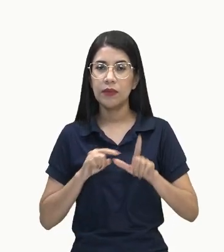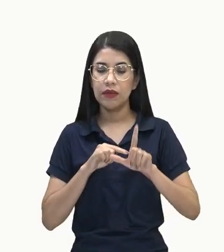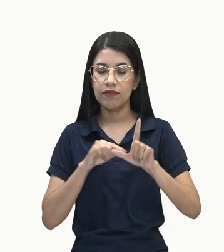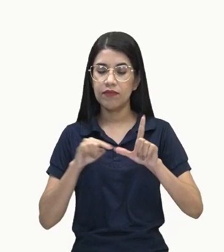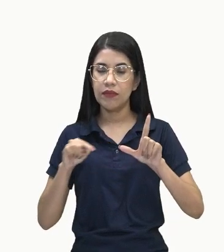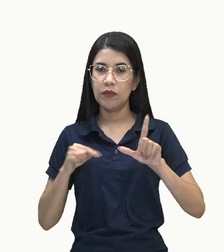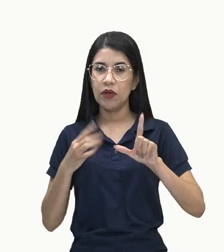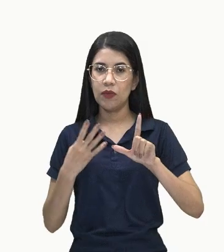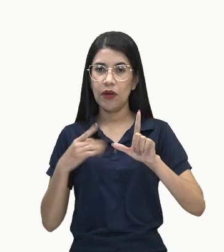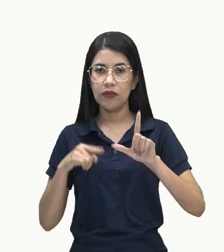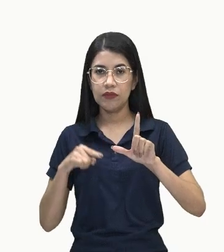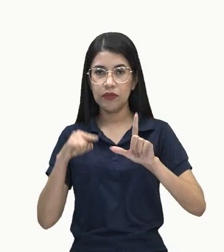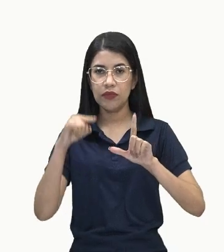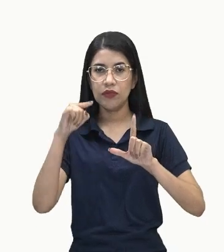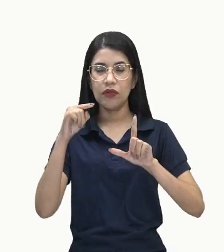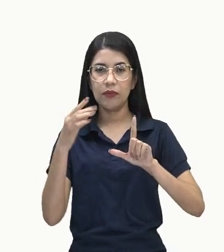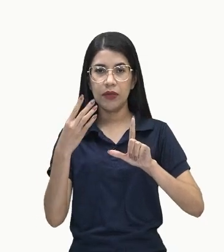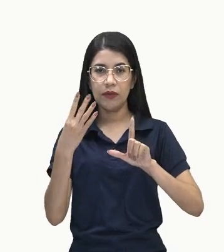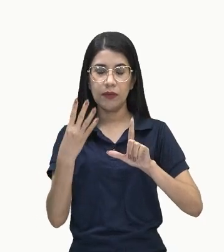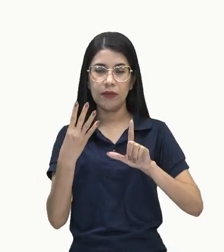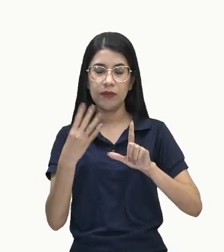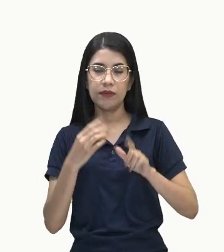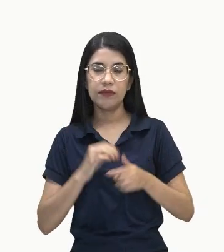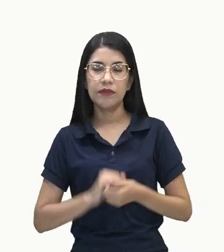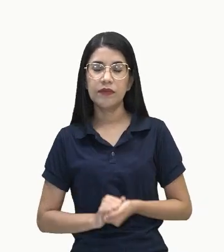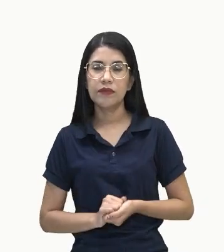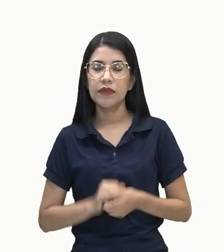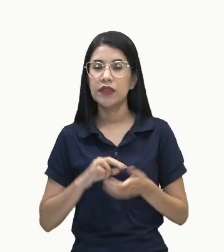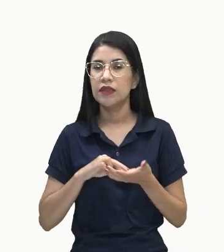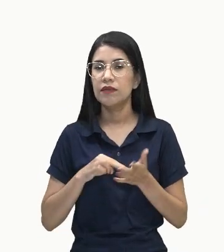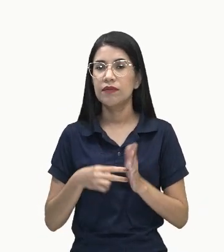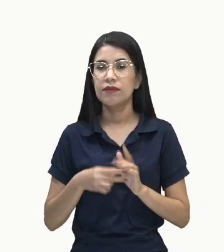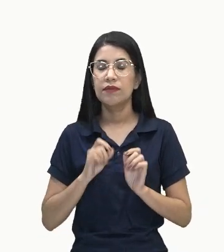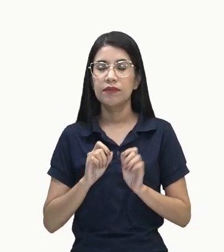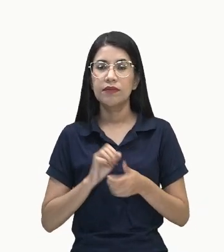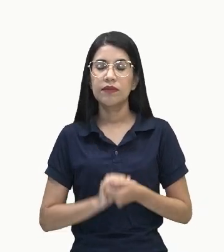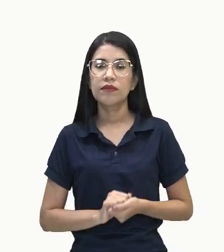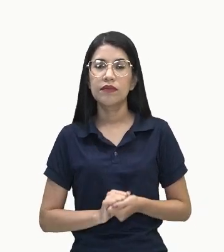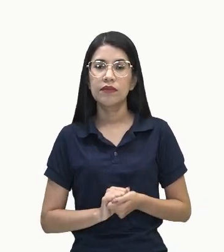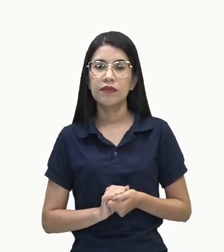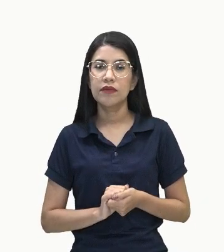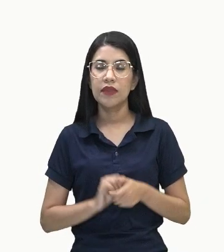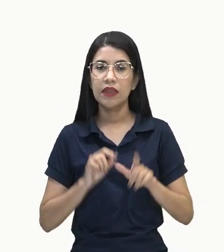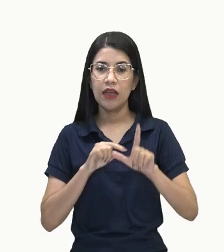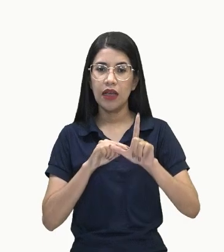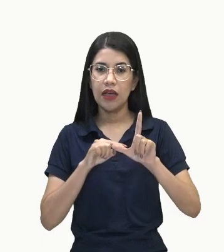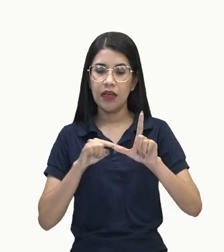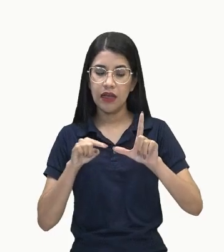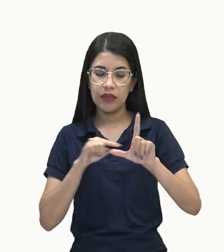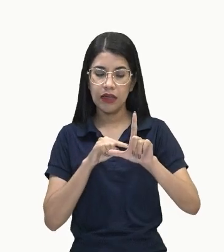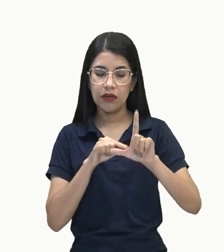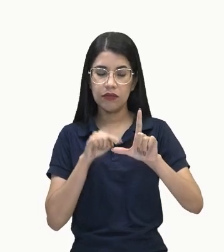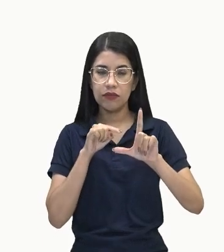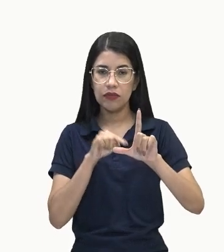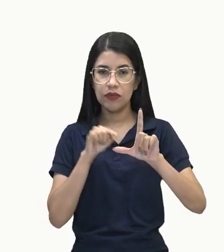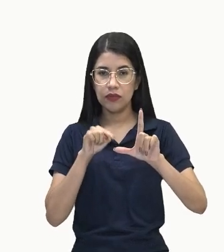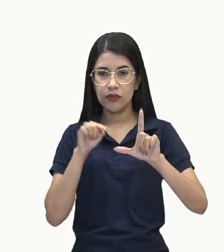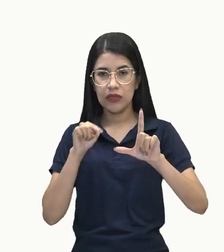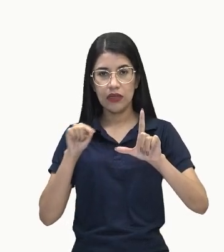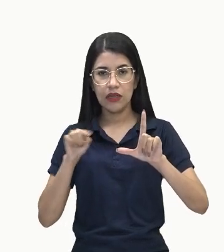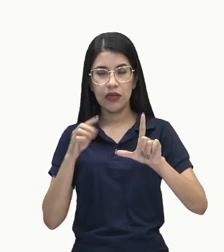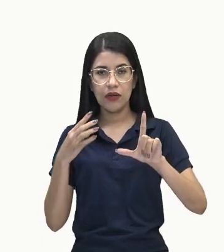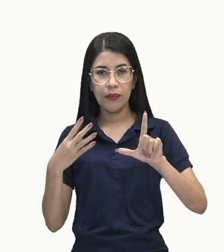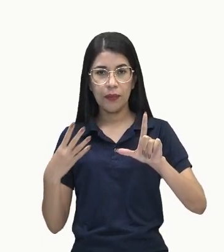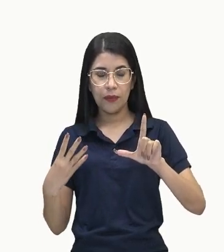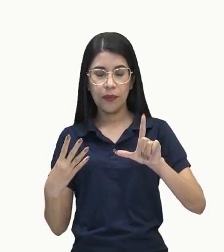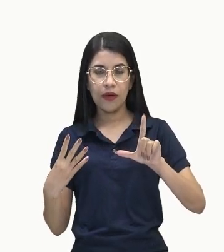para Y. Quer dizer o que é isso? Quer dizer que, a partir do ponto de origem, você vai andar 4 unidades